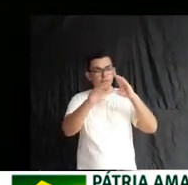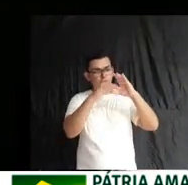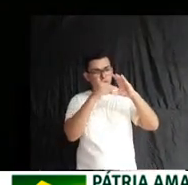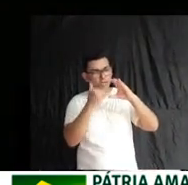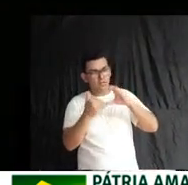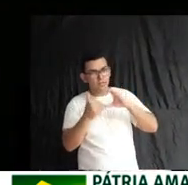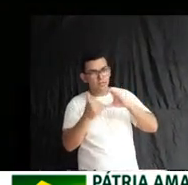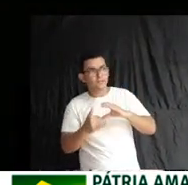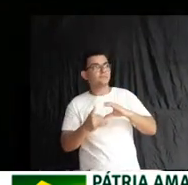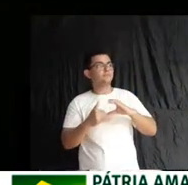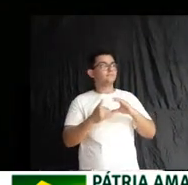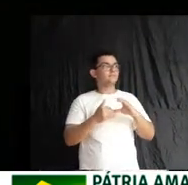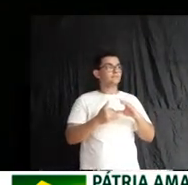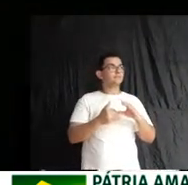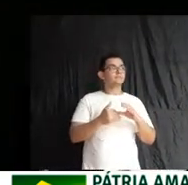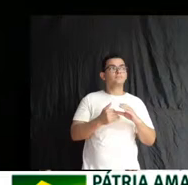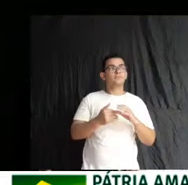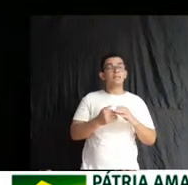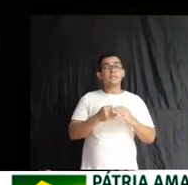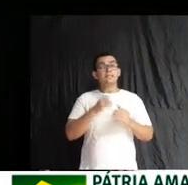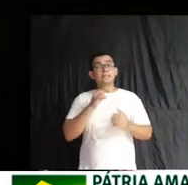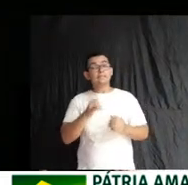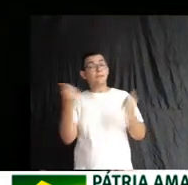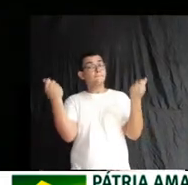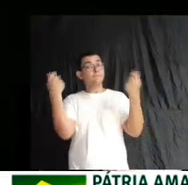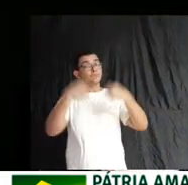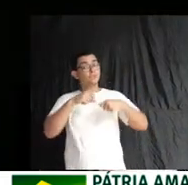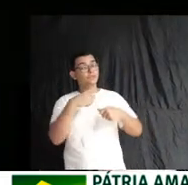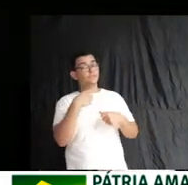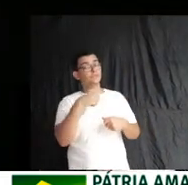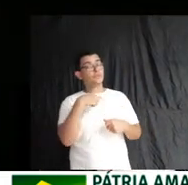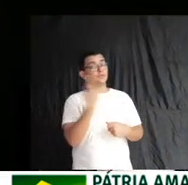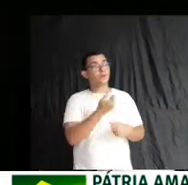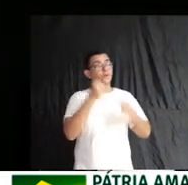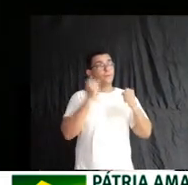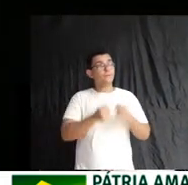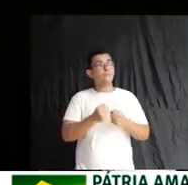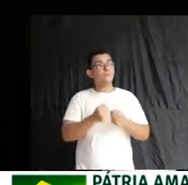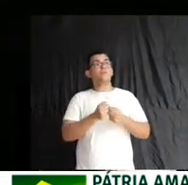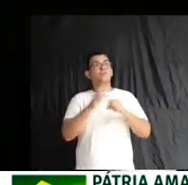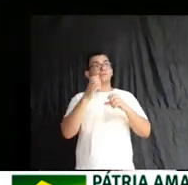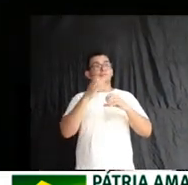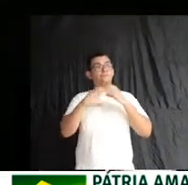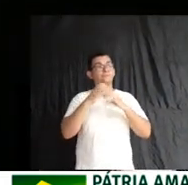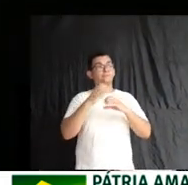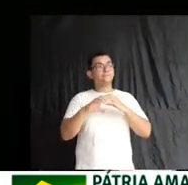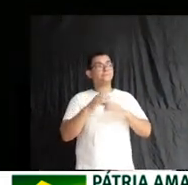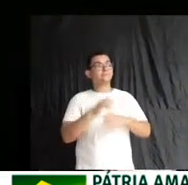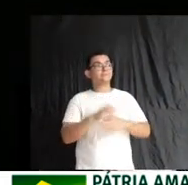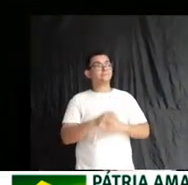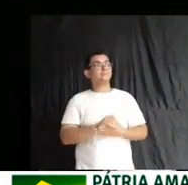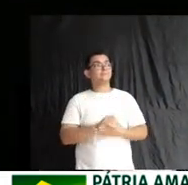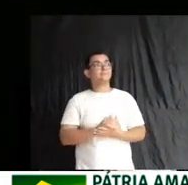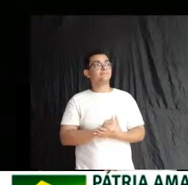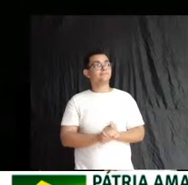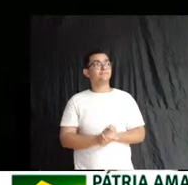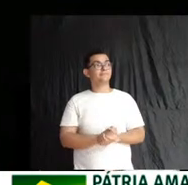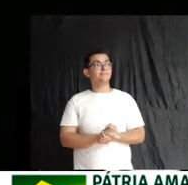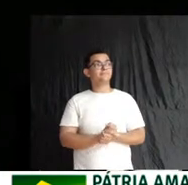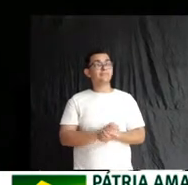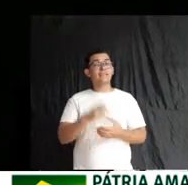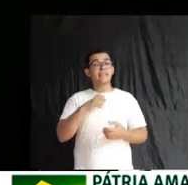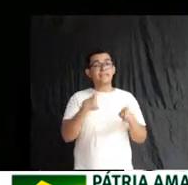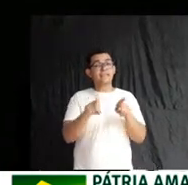de tocar, né? Vamos ver. Se for possível, a gente toca com certeza, com toda certeza. Tem aquela, tá chovendo aí? Tá chovendo. Aqui tá chovendo.